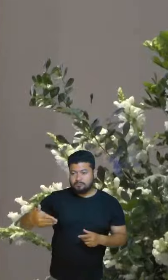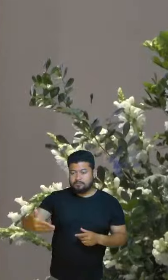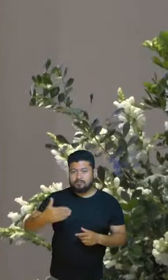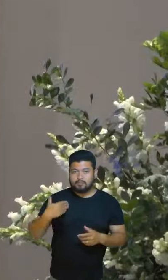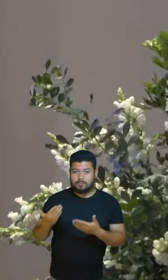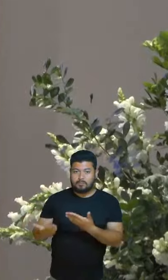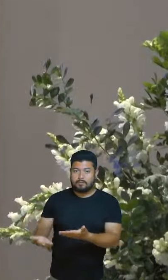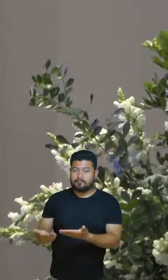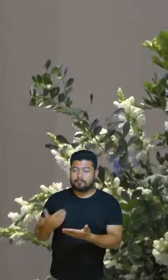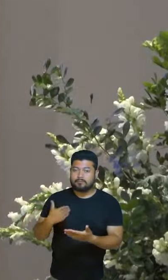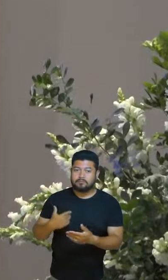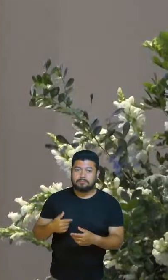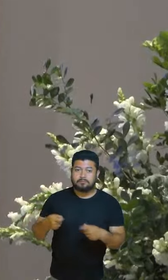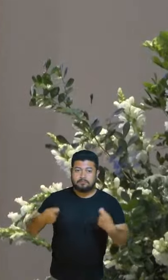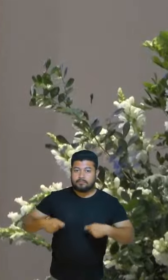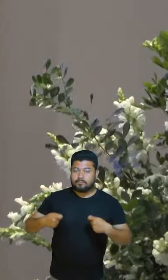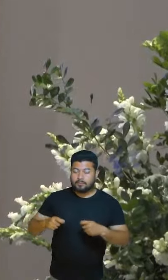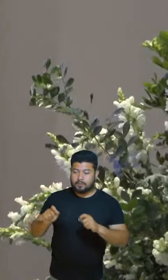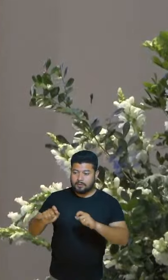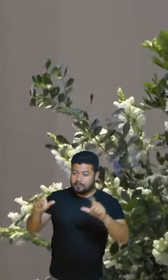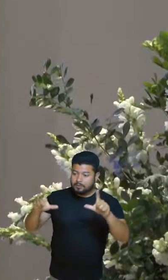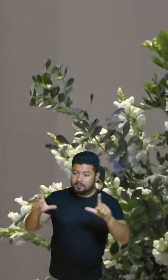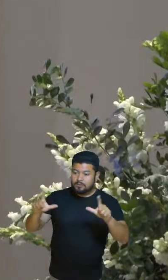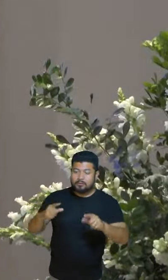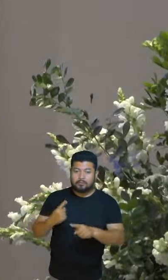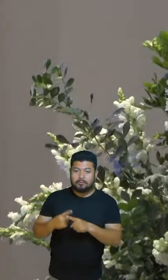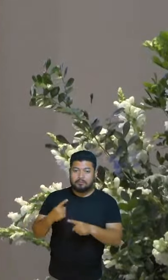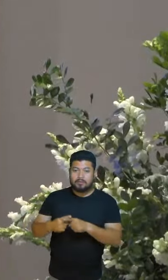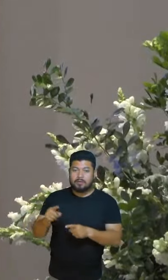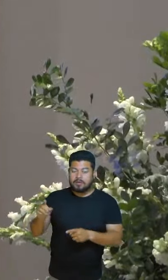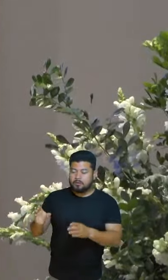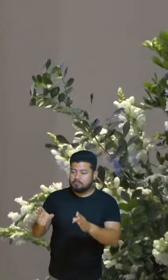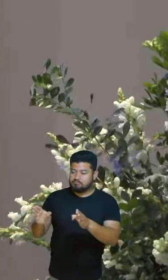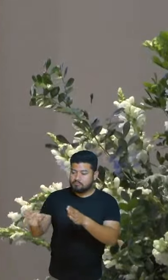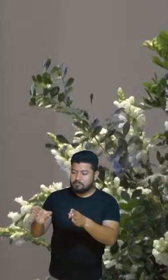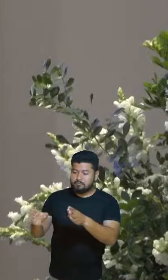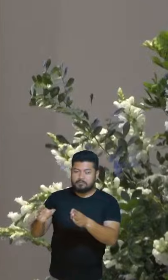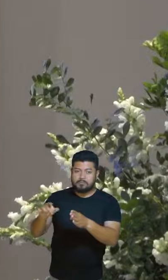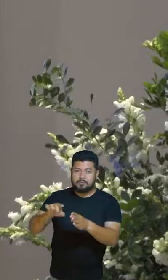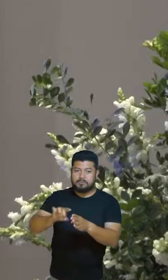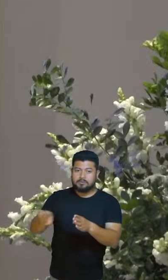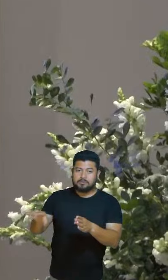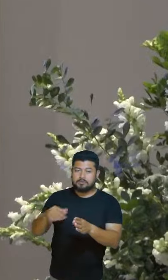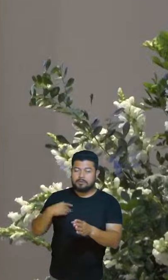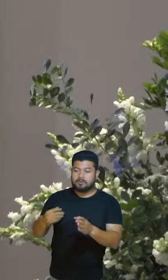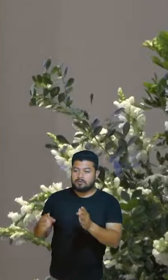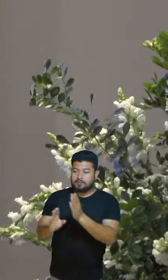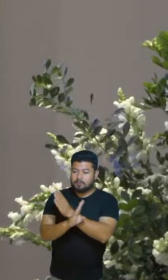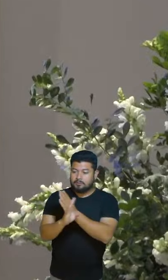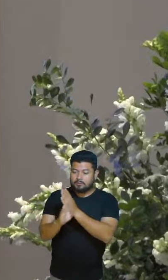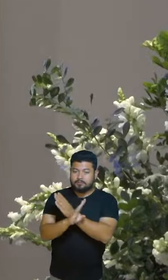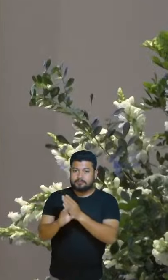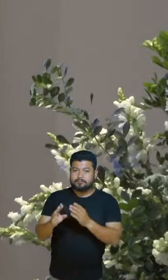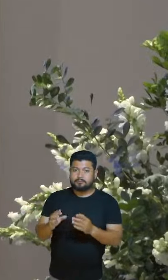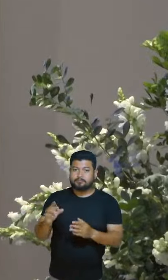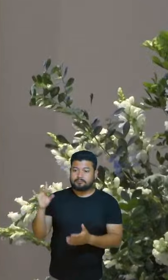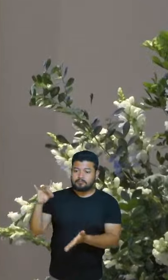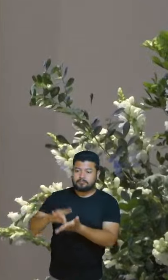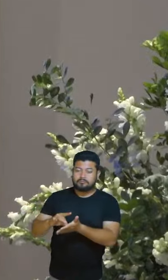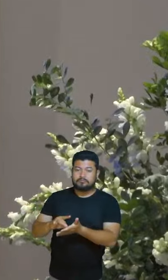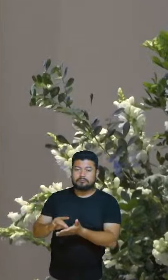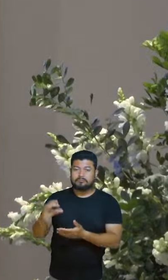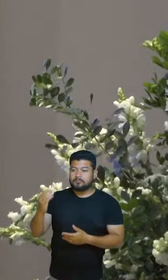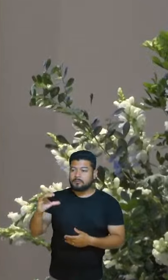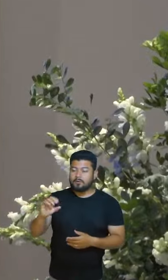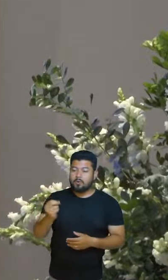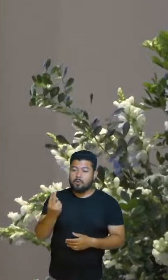estar atento porque H um recorte e Então essa busca dessa verdade científica ou técnica ela exige do